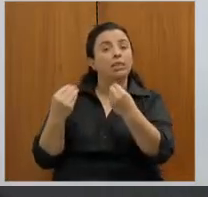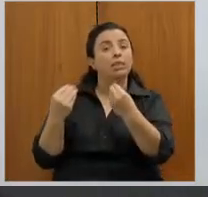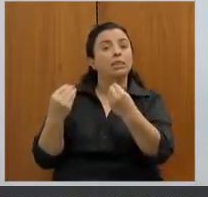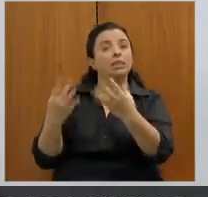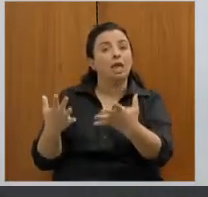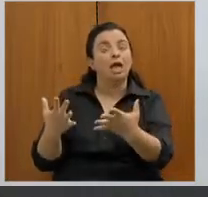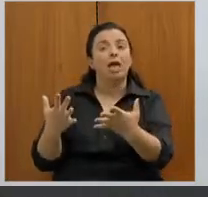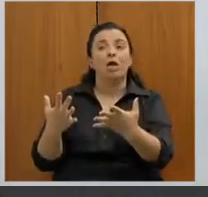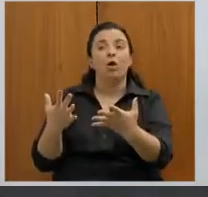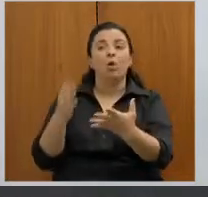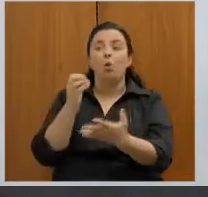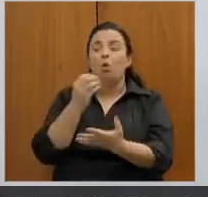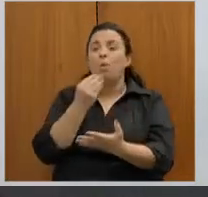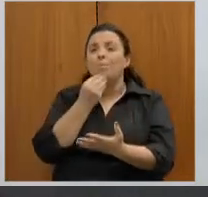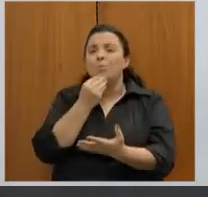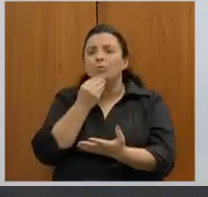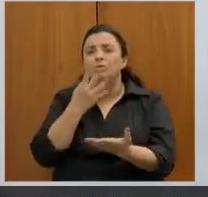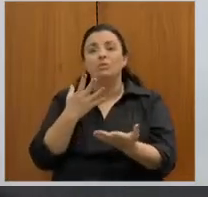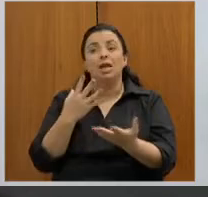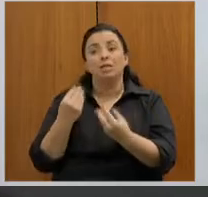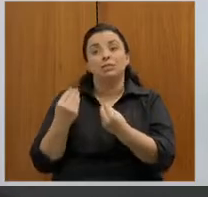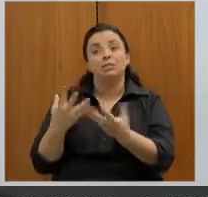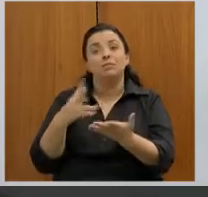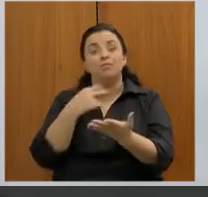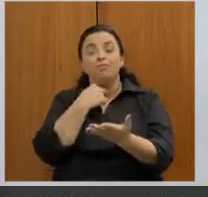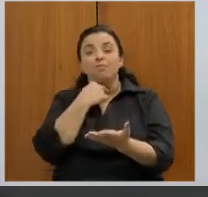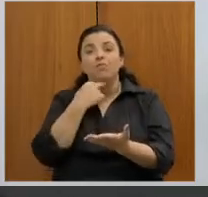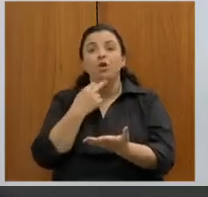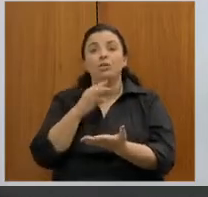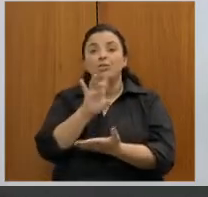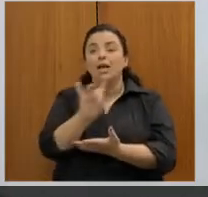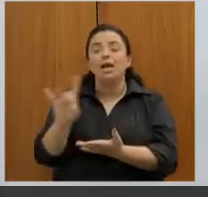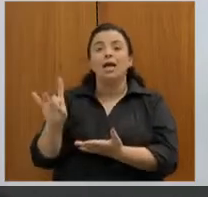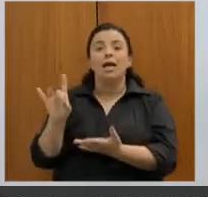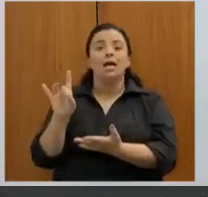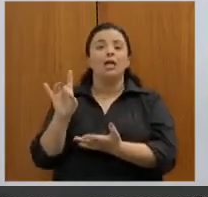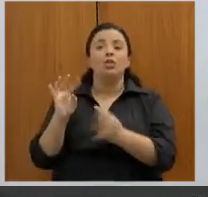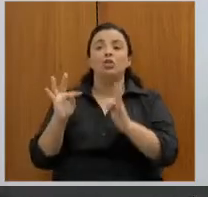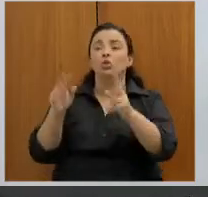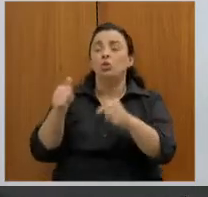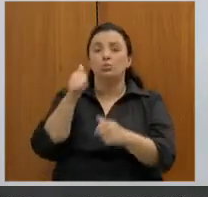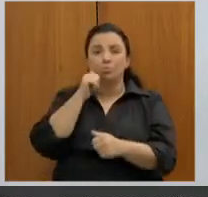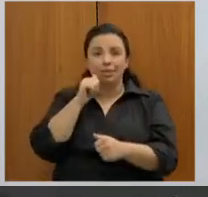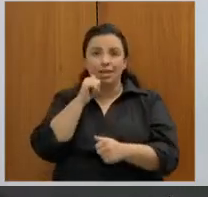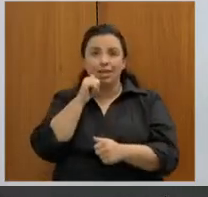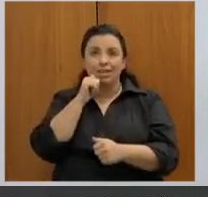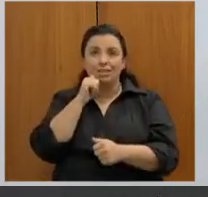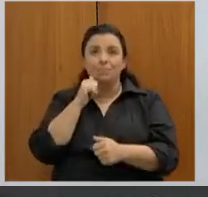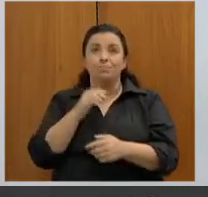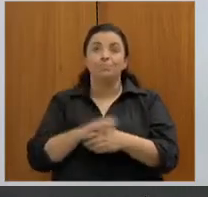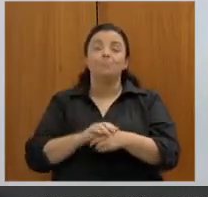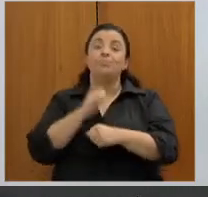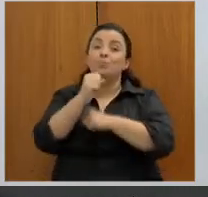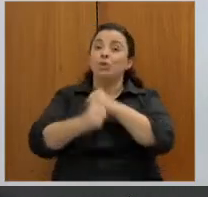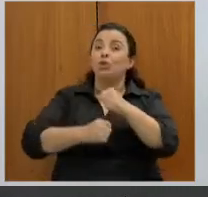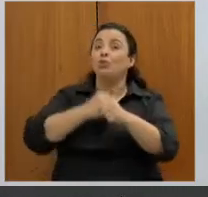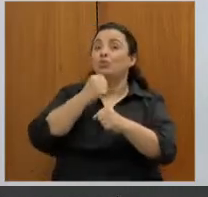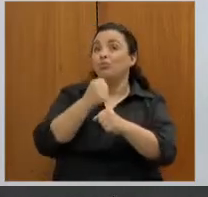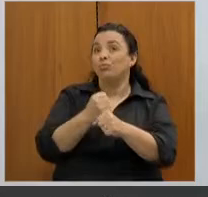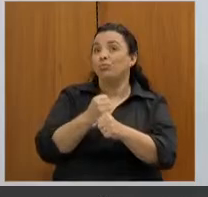dizia essas mulheres e no próximo ano como a presidenta e a coordenadora da comissão